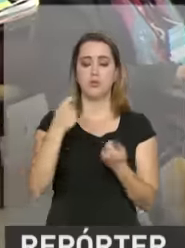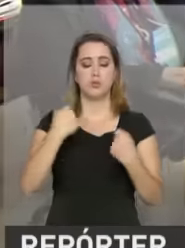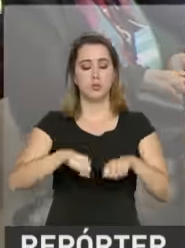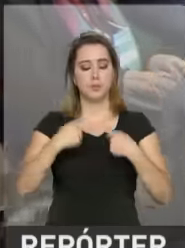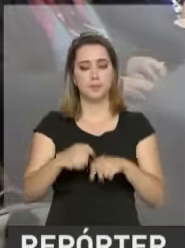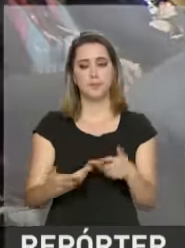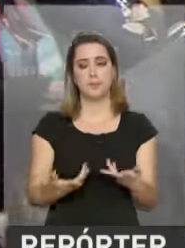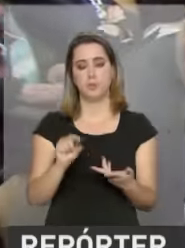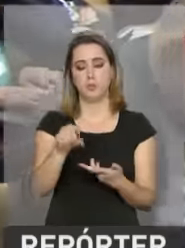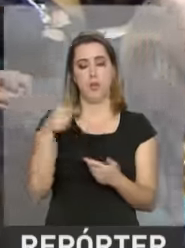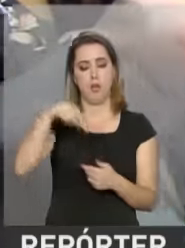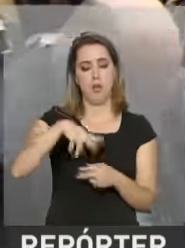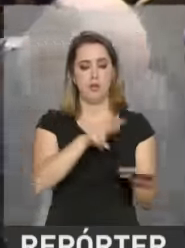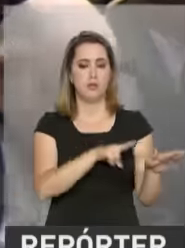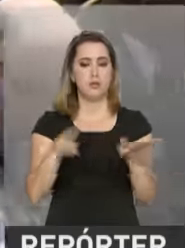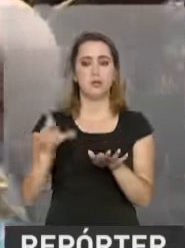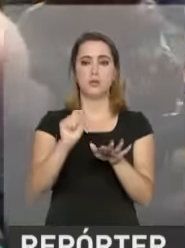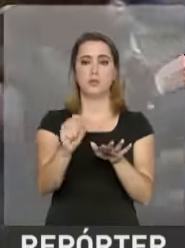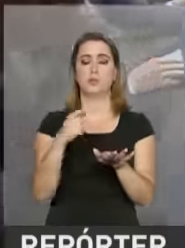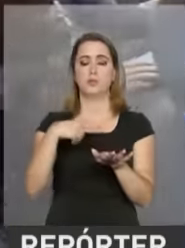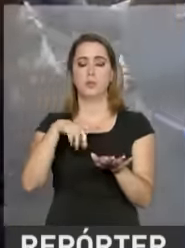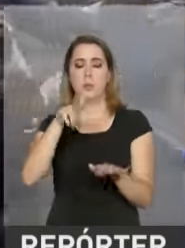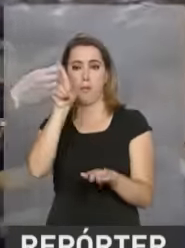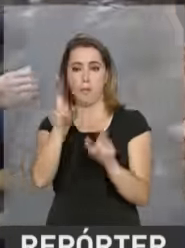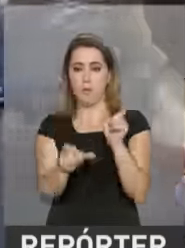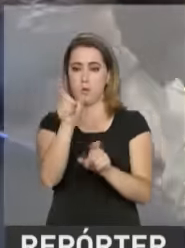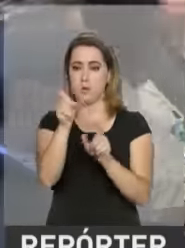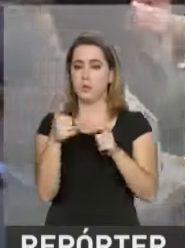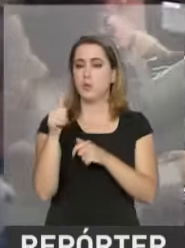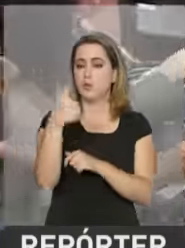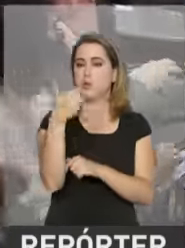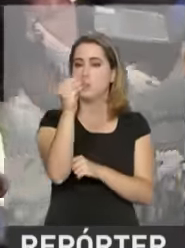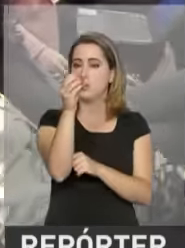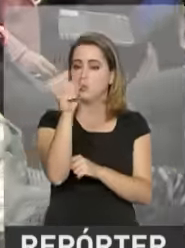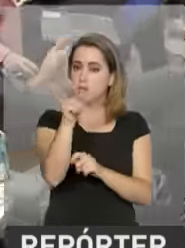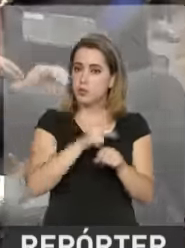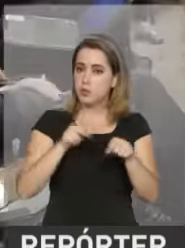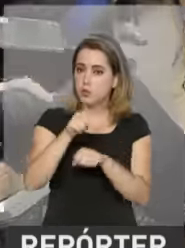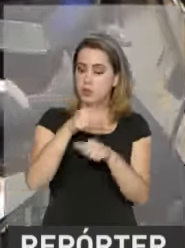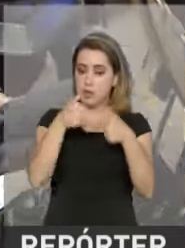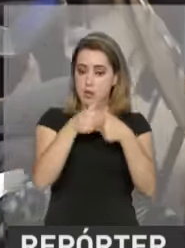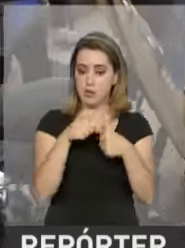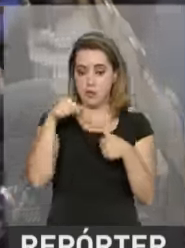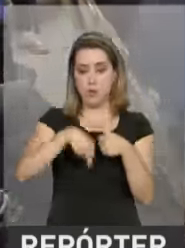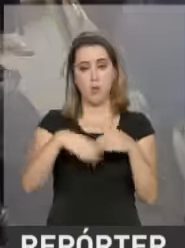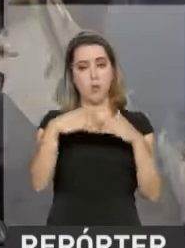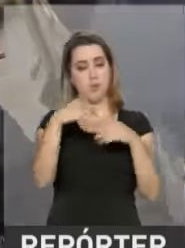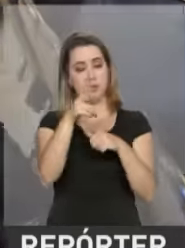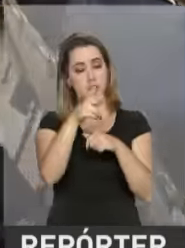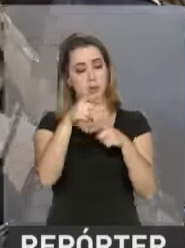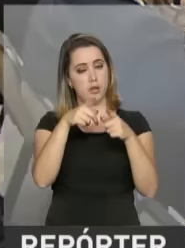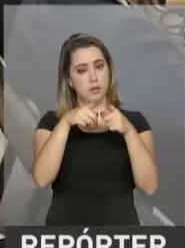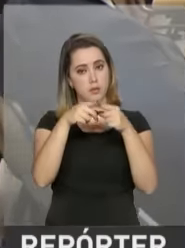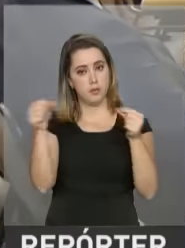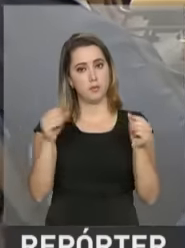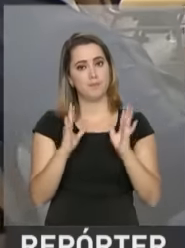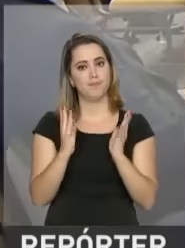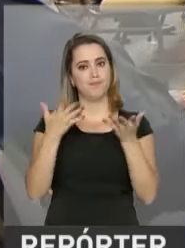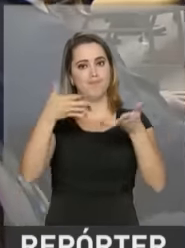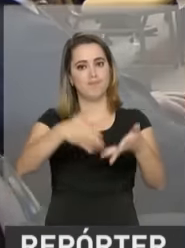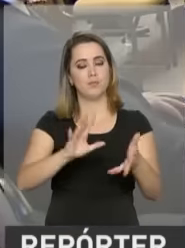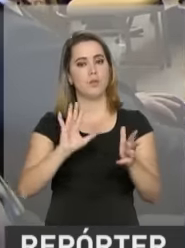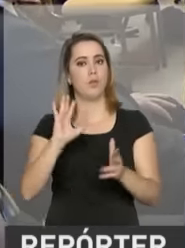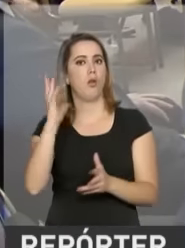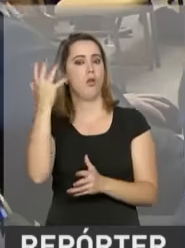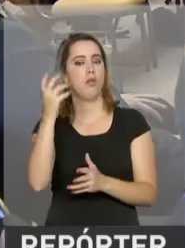A partir desta semana, representantes de mais de 100 países estão em Brasília participando de um evento para discutir